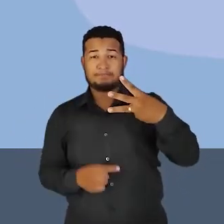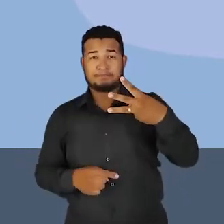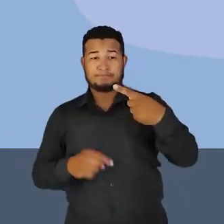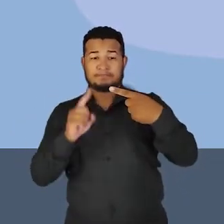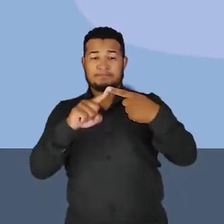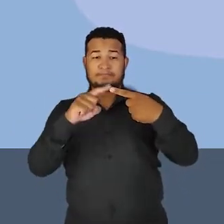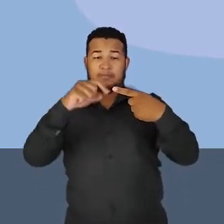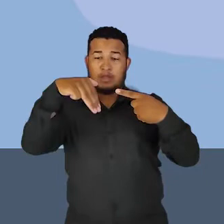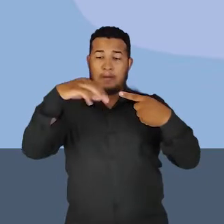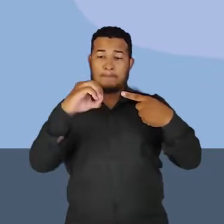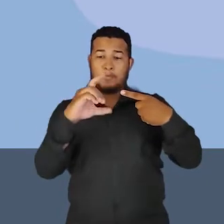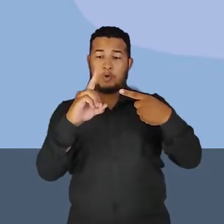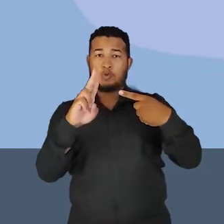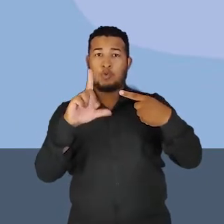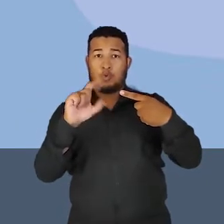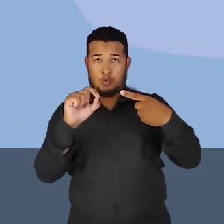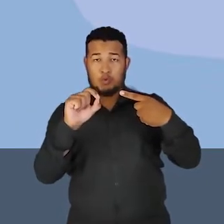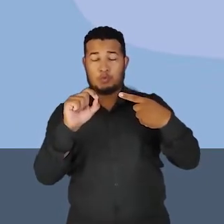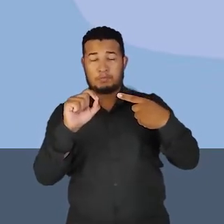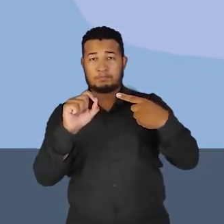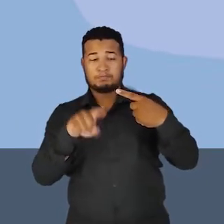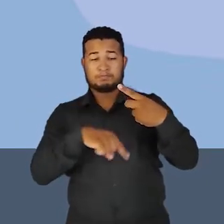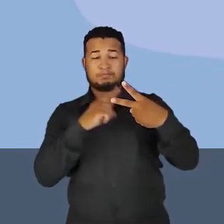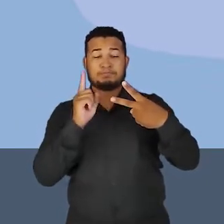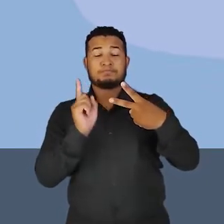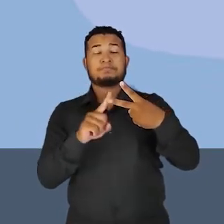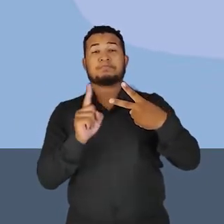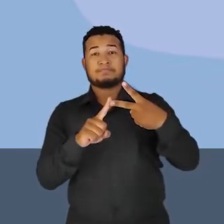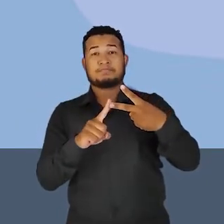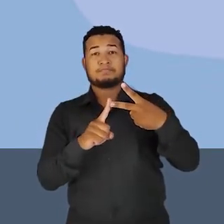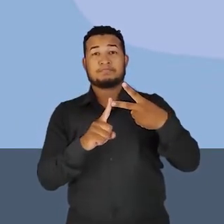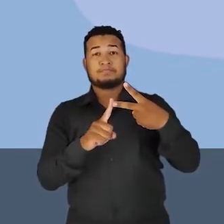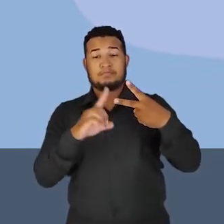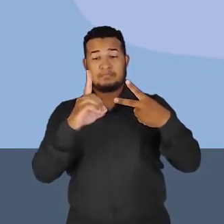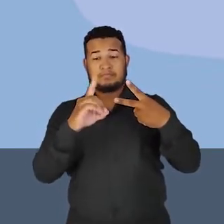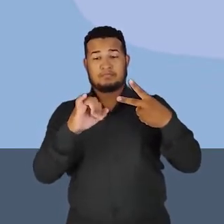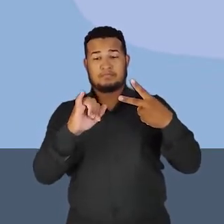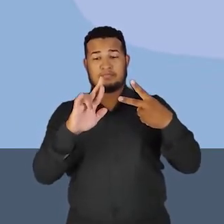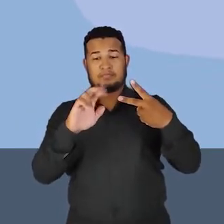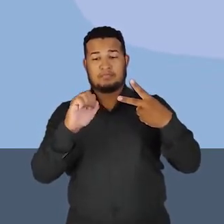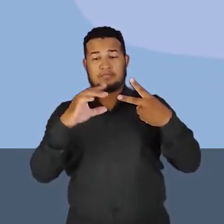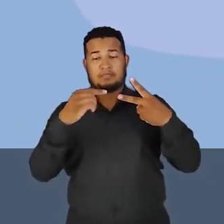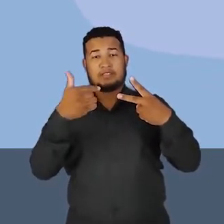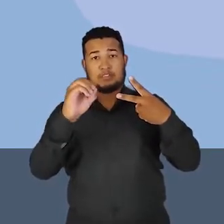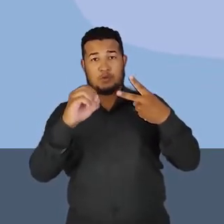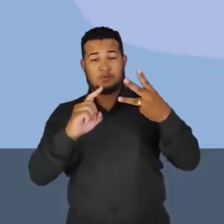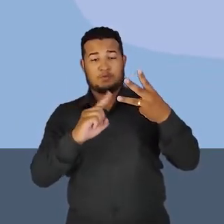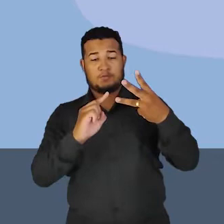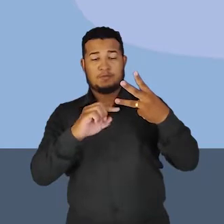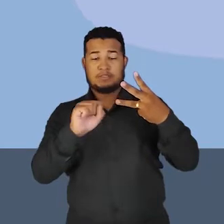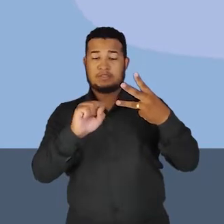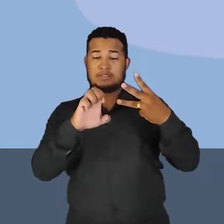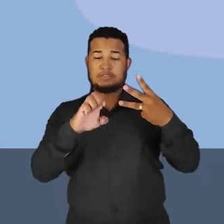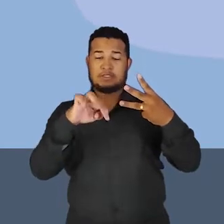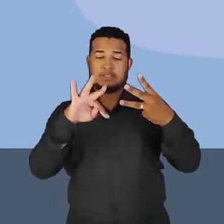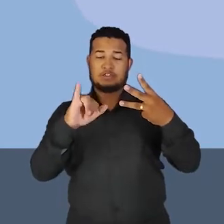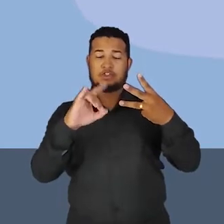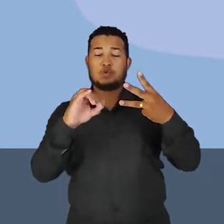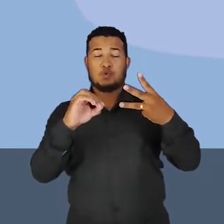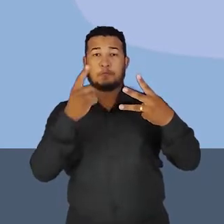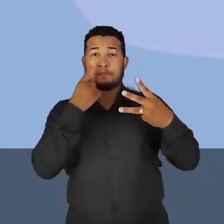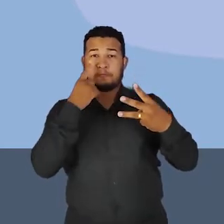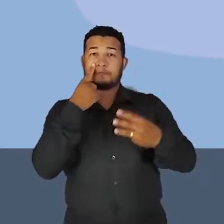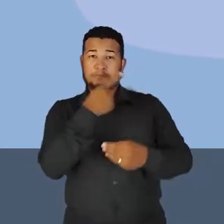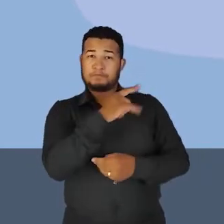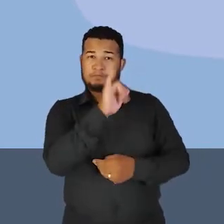um módulo ou intensidade, ela tem uma direção e tem um sentido. Veja a figura que está à